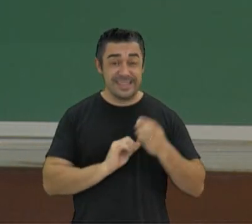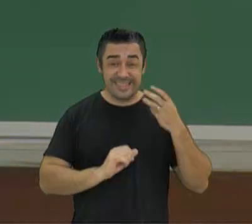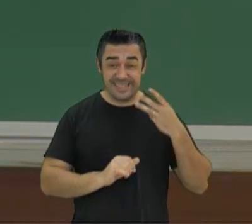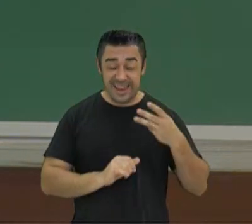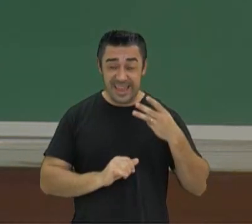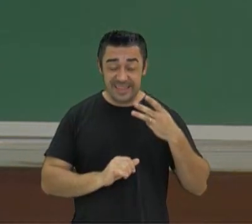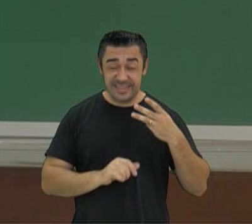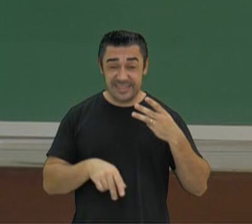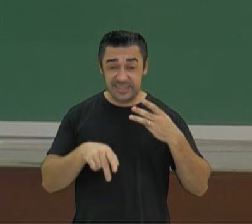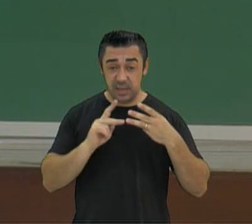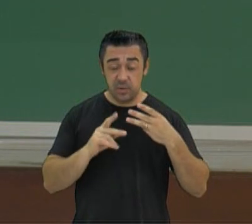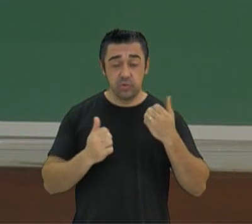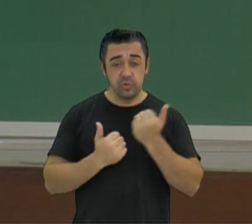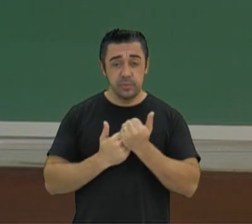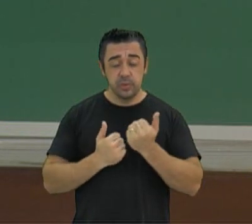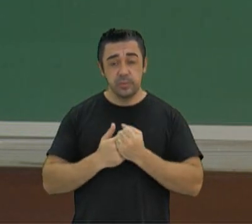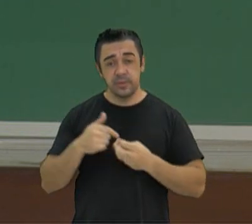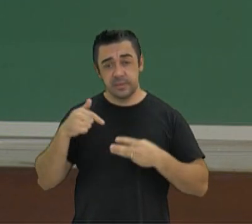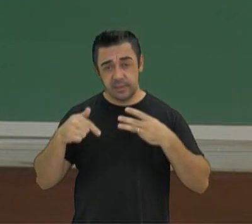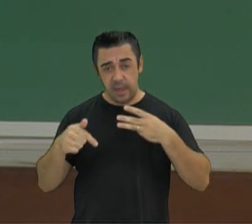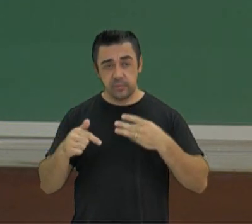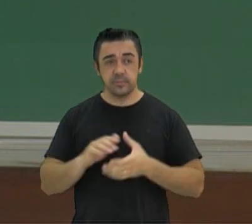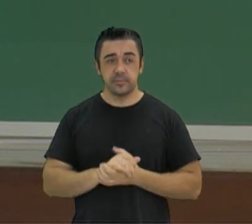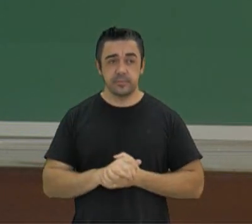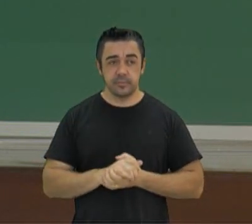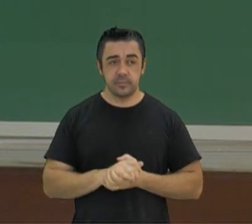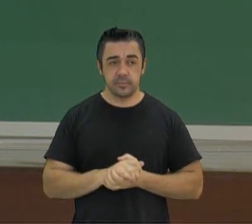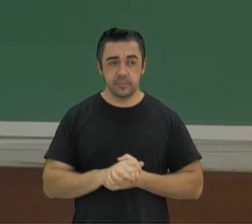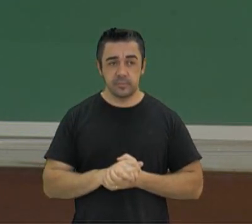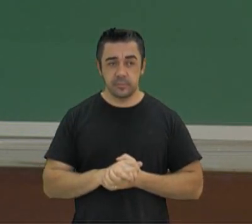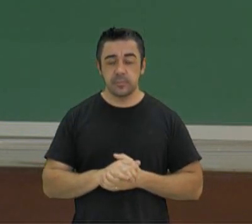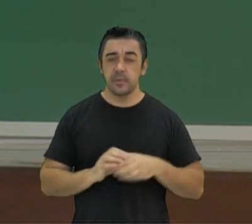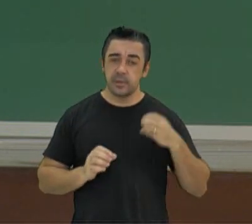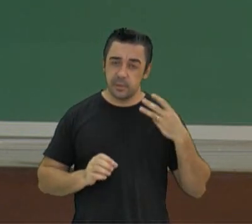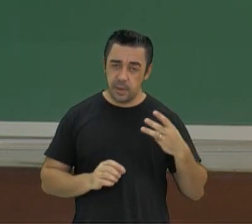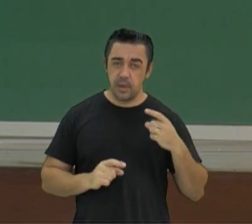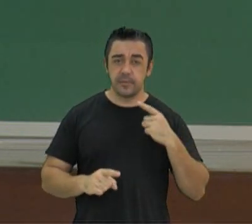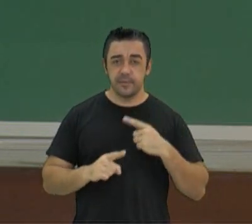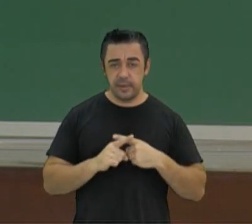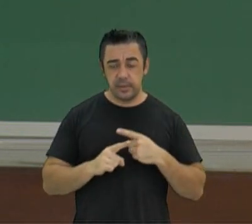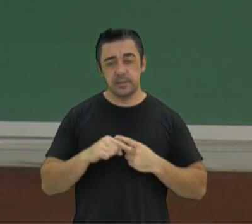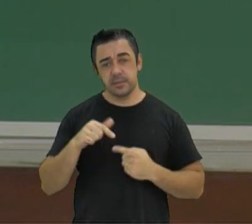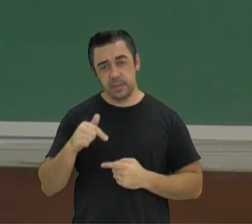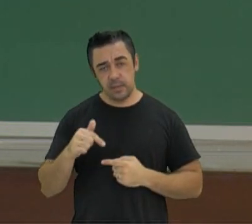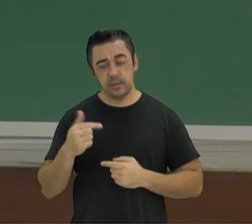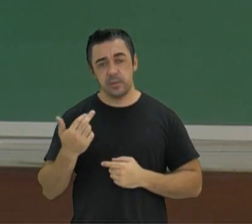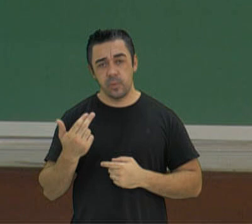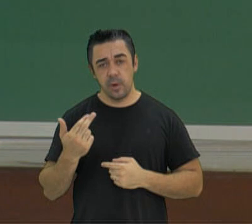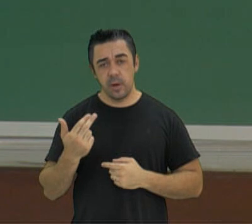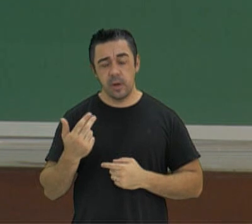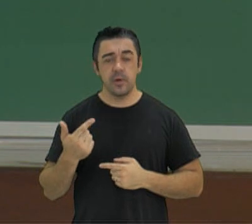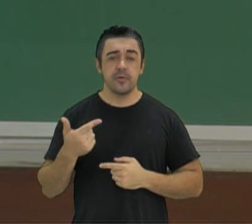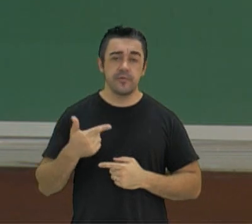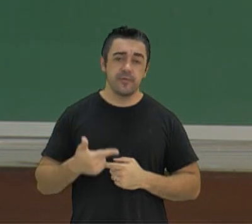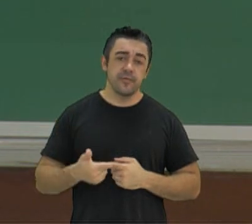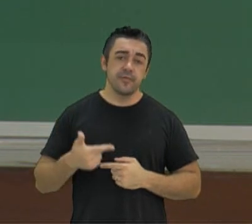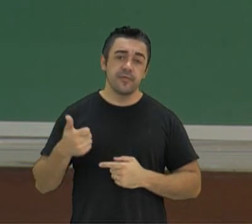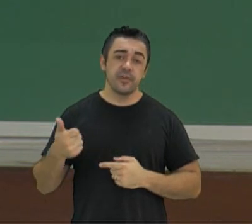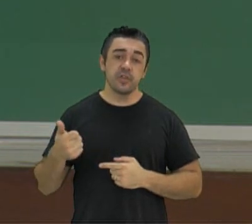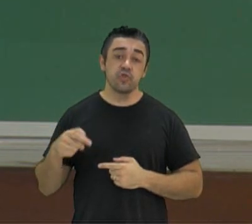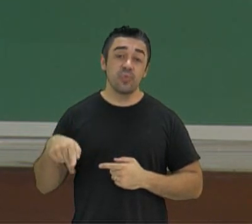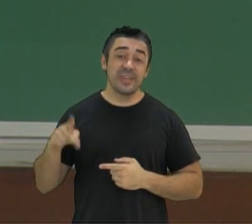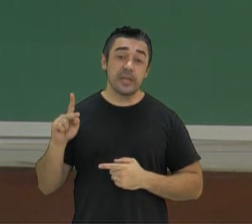pessoa, então eu substituo o x por 7, vai ficar 3, que é a quantidade por pessoa, vezes 7, que são quantas pessoas, é